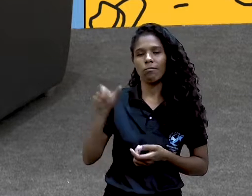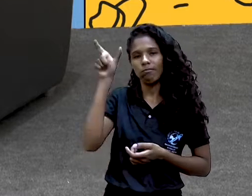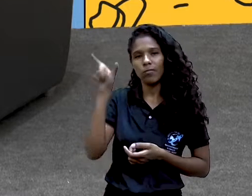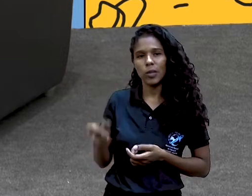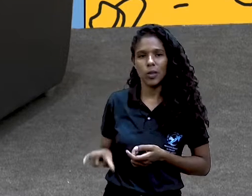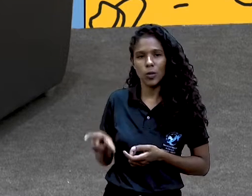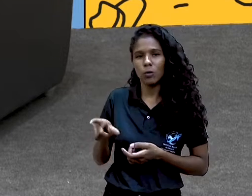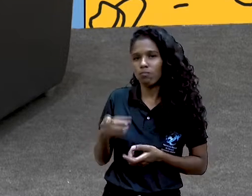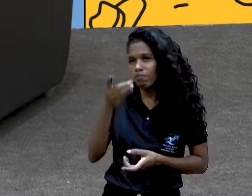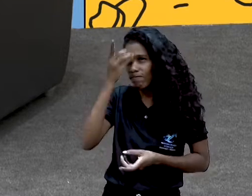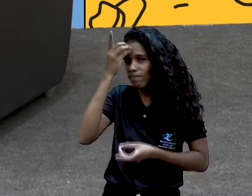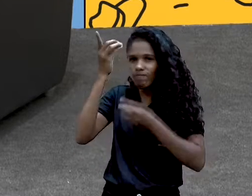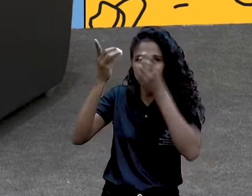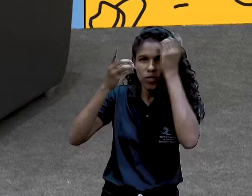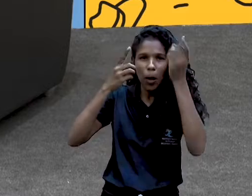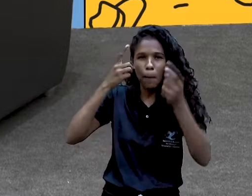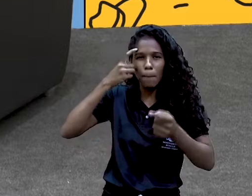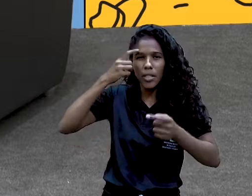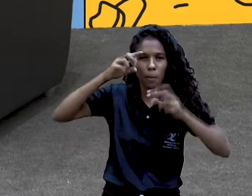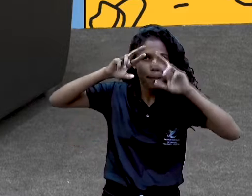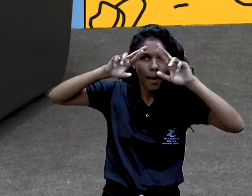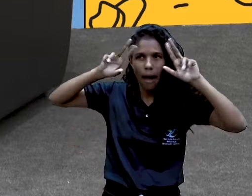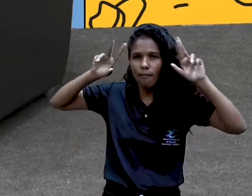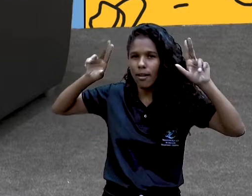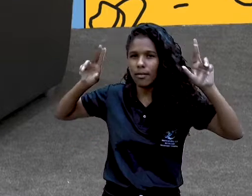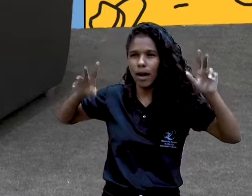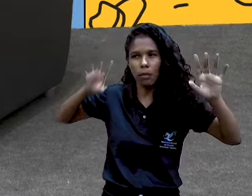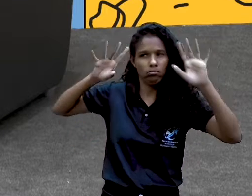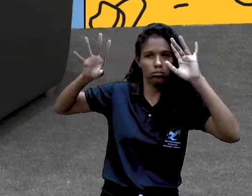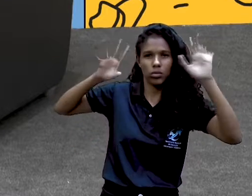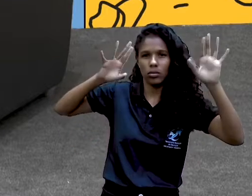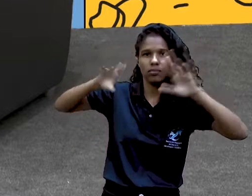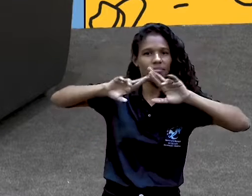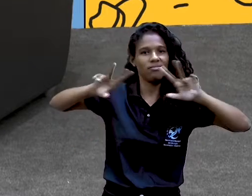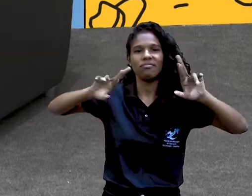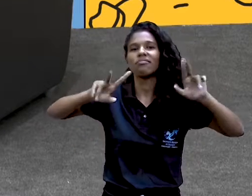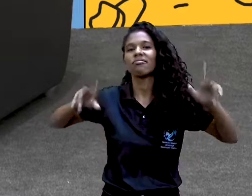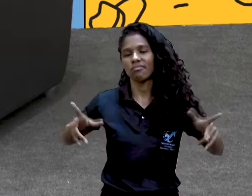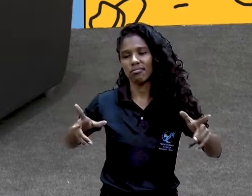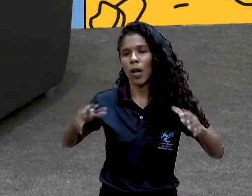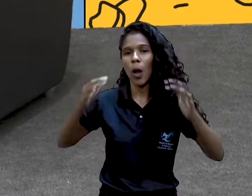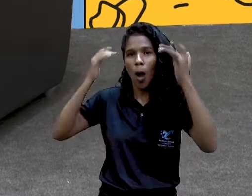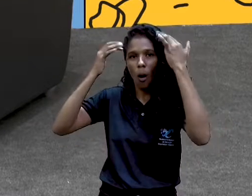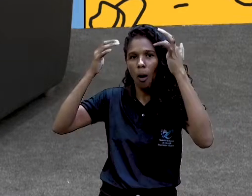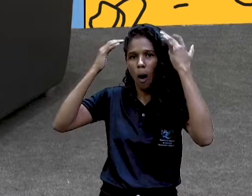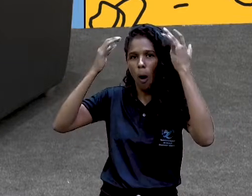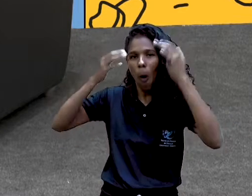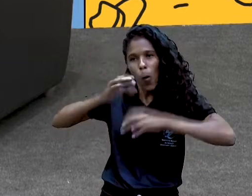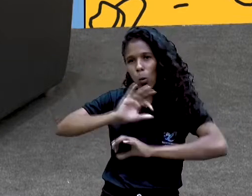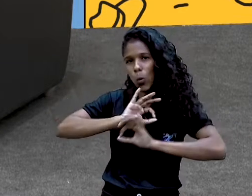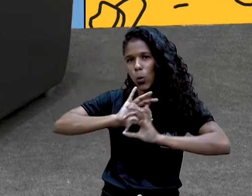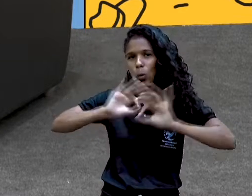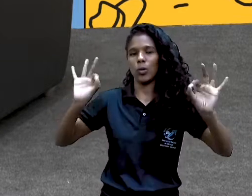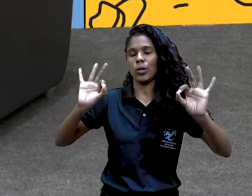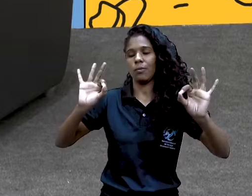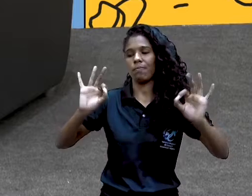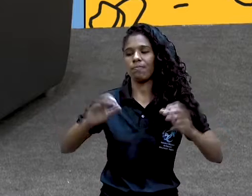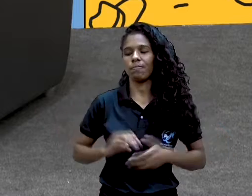Você vai controlar, você vai permitir que ela tenha essa construção, né, positiva em sua vida. Tá